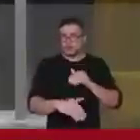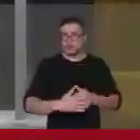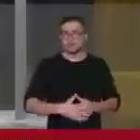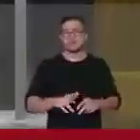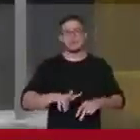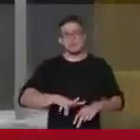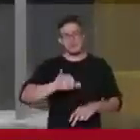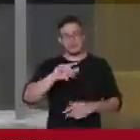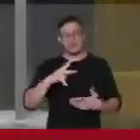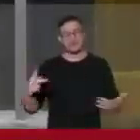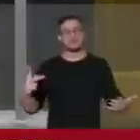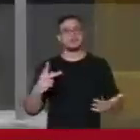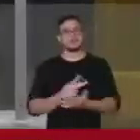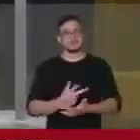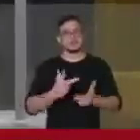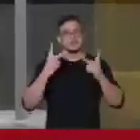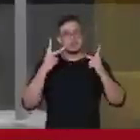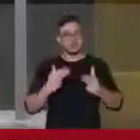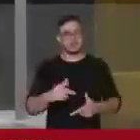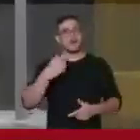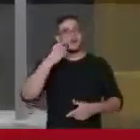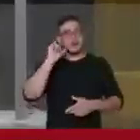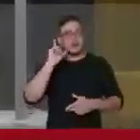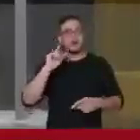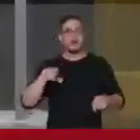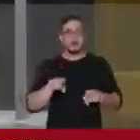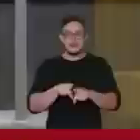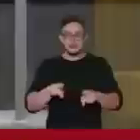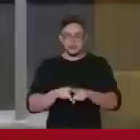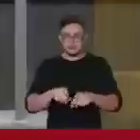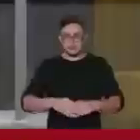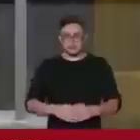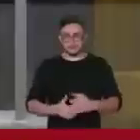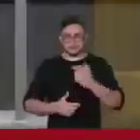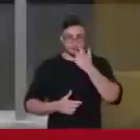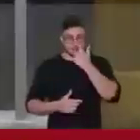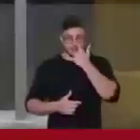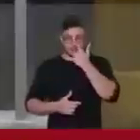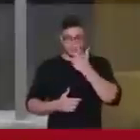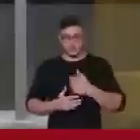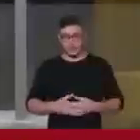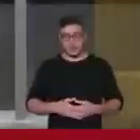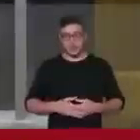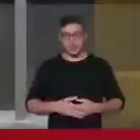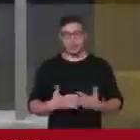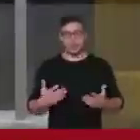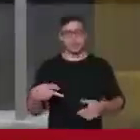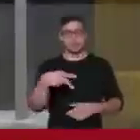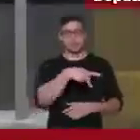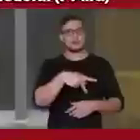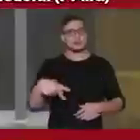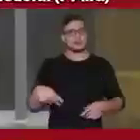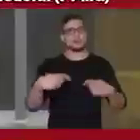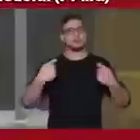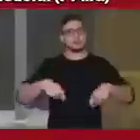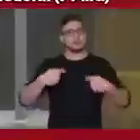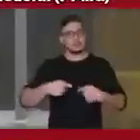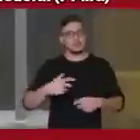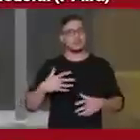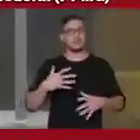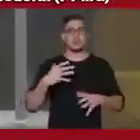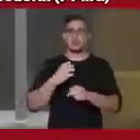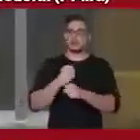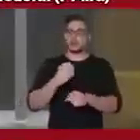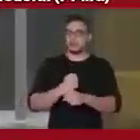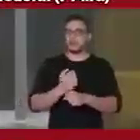negaram o povo negaram a democracia é correto que o presidente tem um orçamento onde ele possa governar ano que vem o